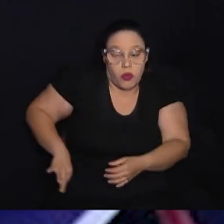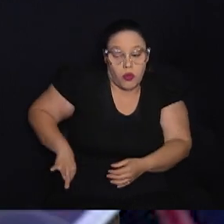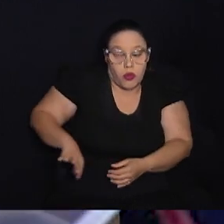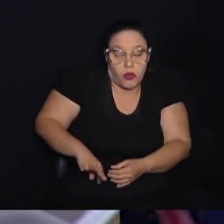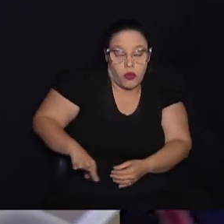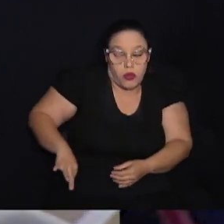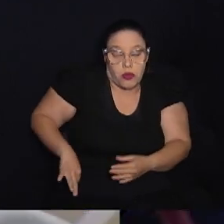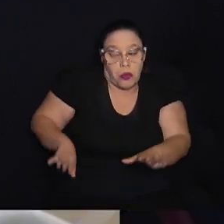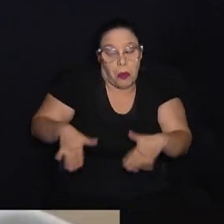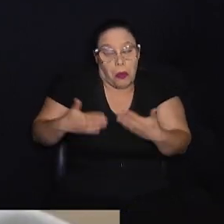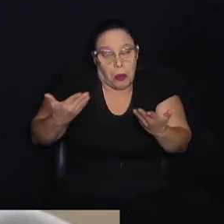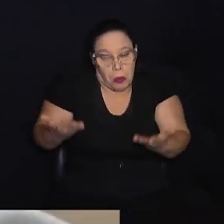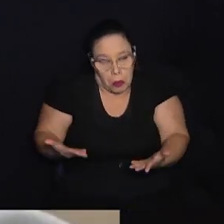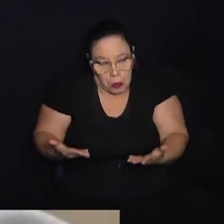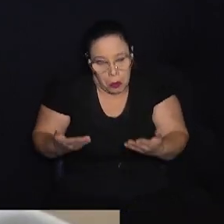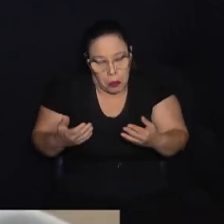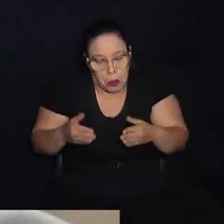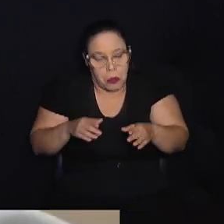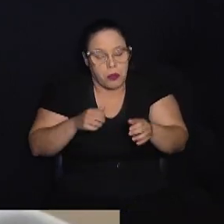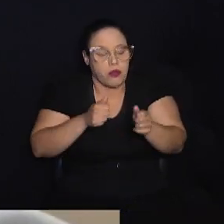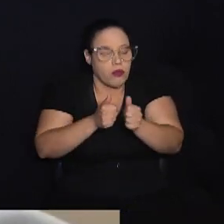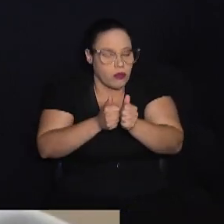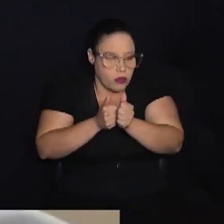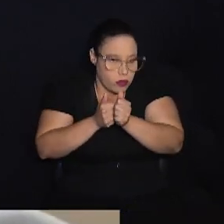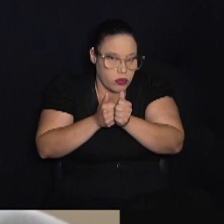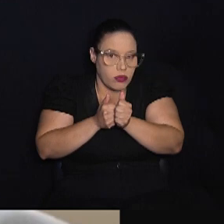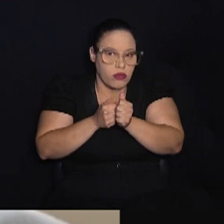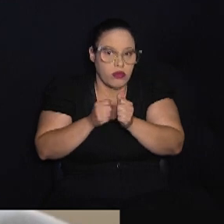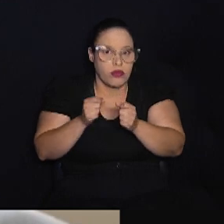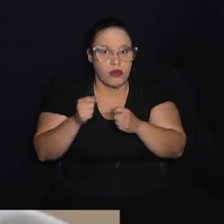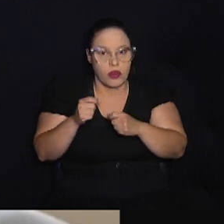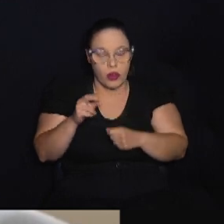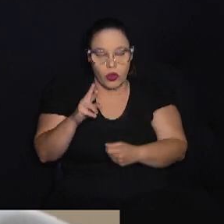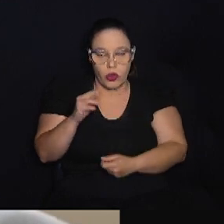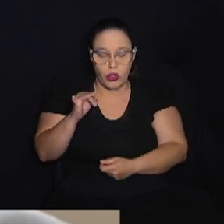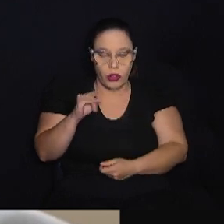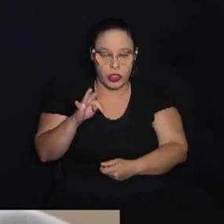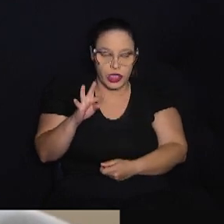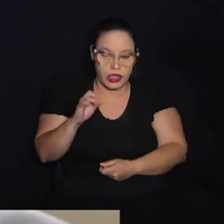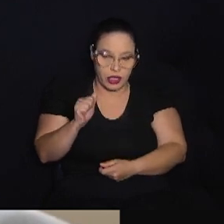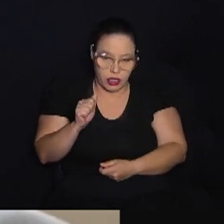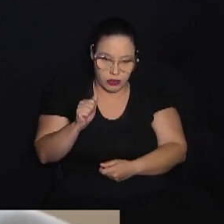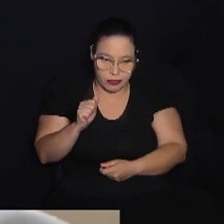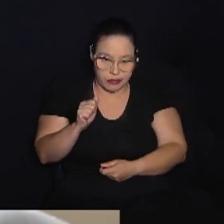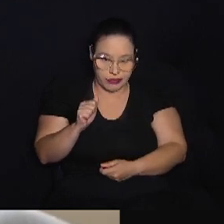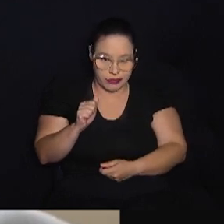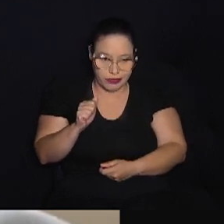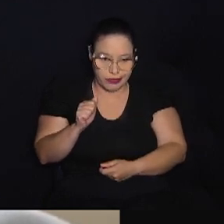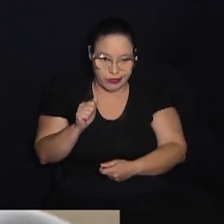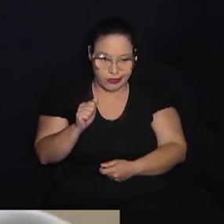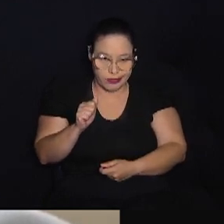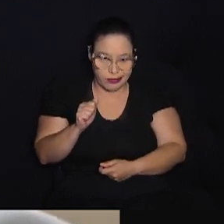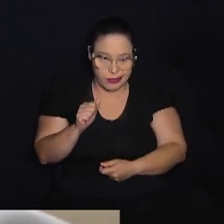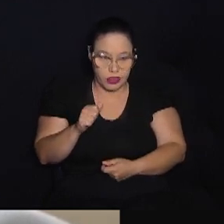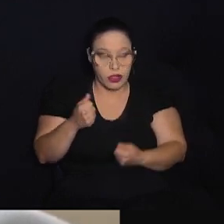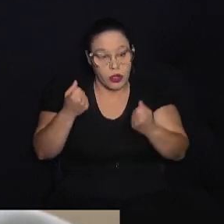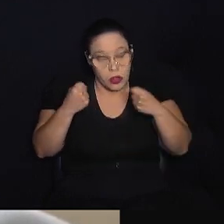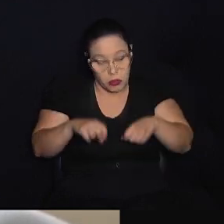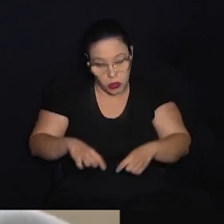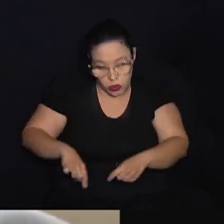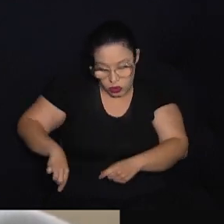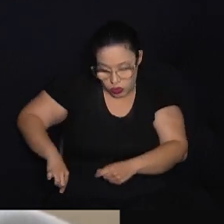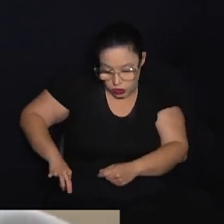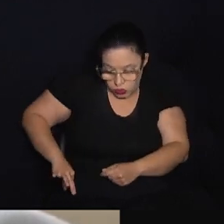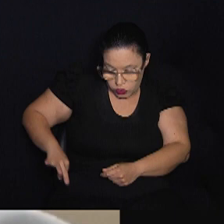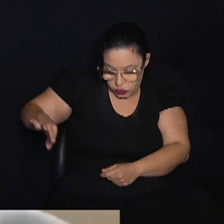um. Mas tem que ser acompanhado, no mínimo, pelo urologista para tentar, se possível, tirar essas pedras,